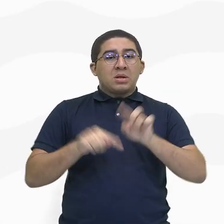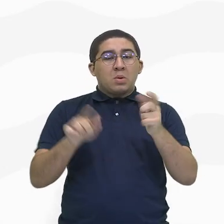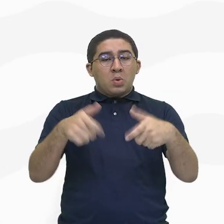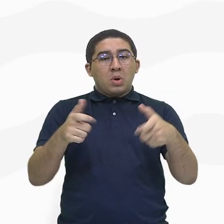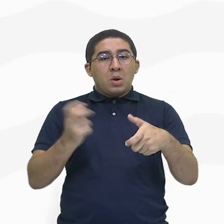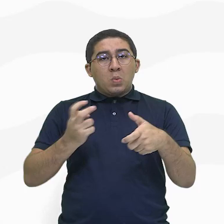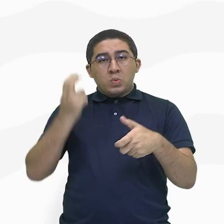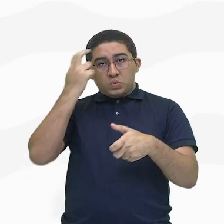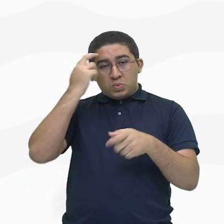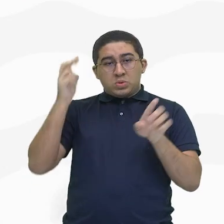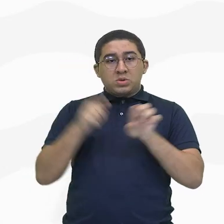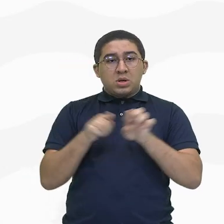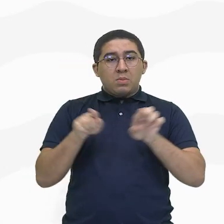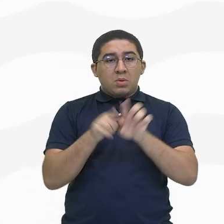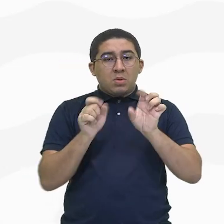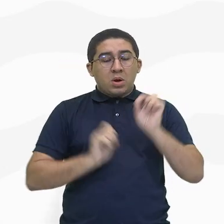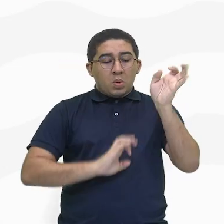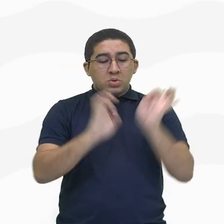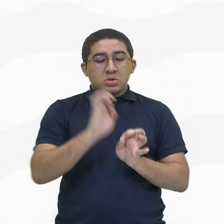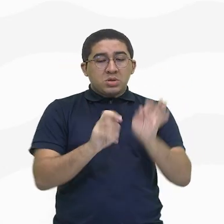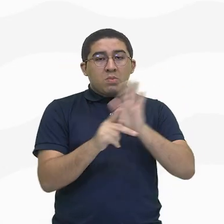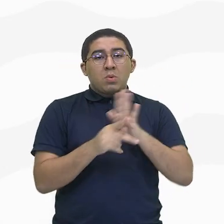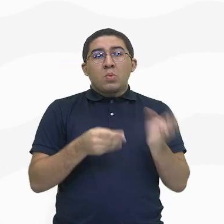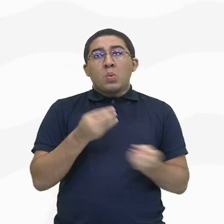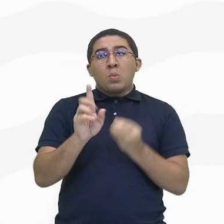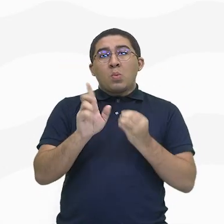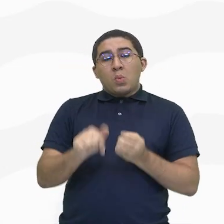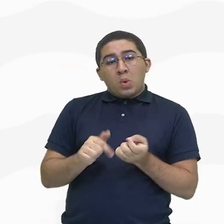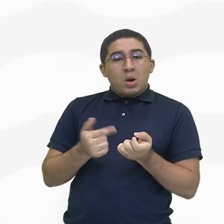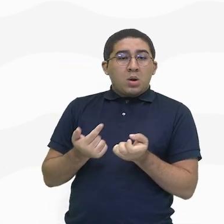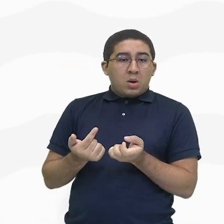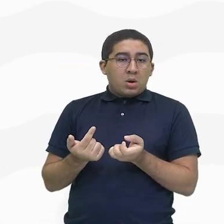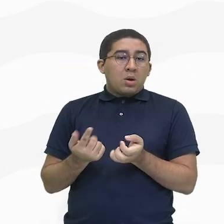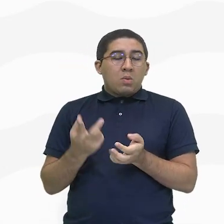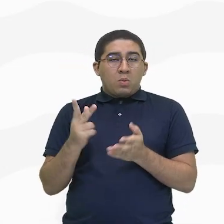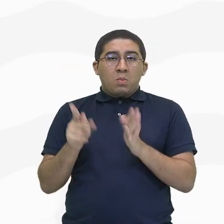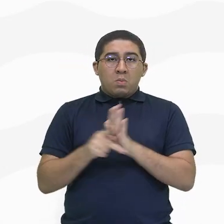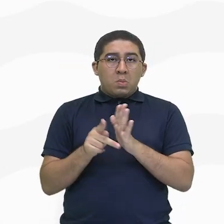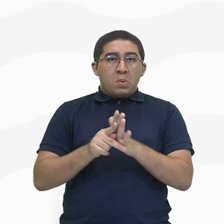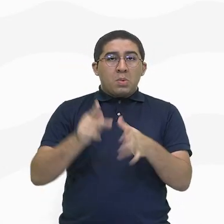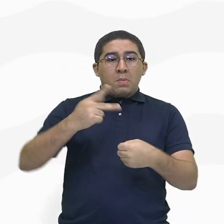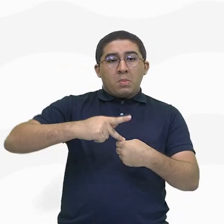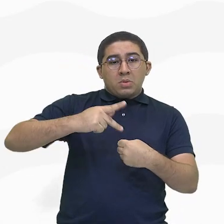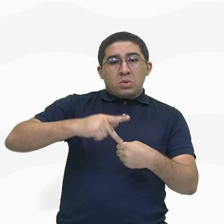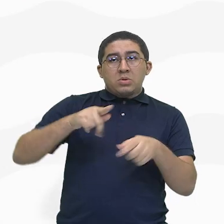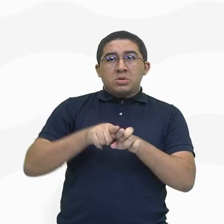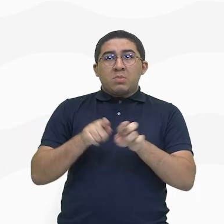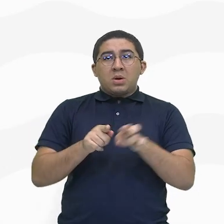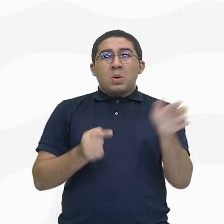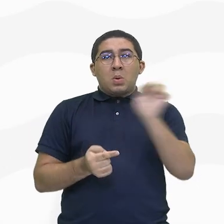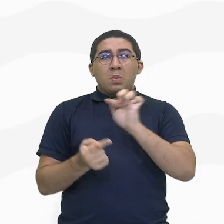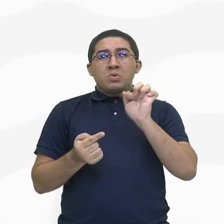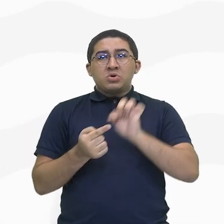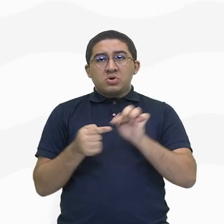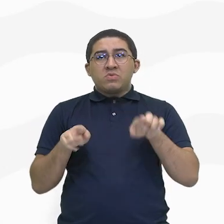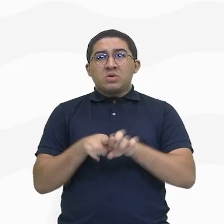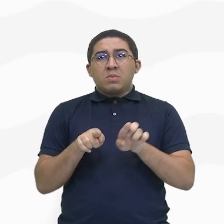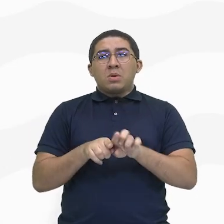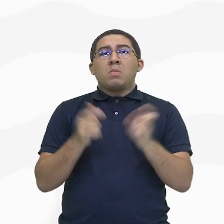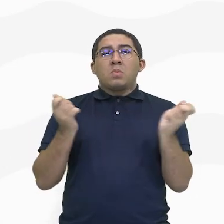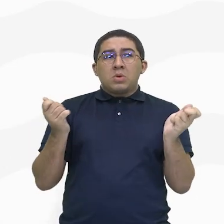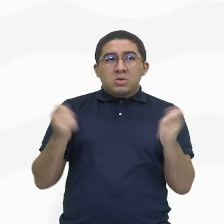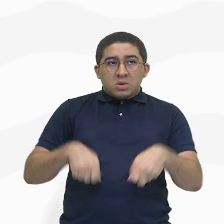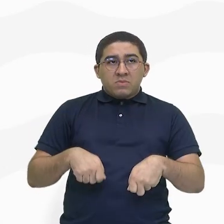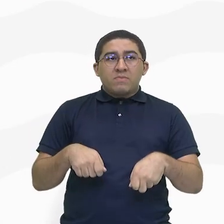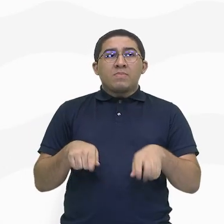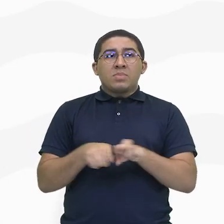racionalizar os subsídios dados aos combustíveis fósseis. Então, são metas alcançáveis, são